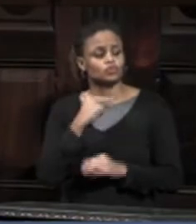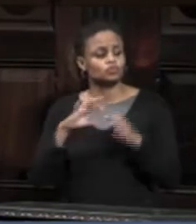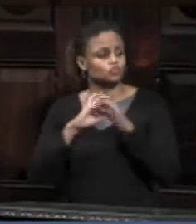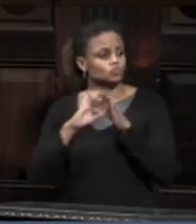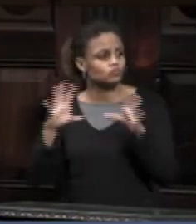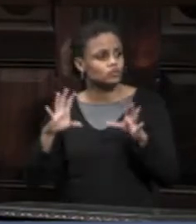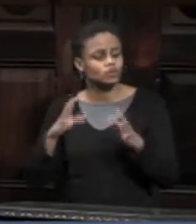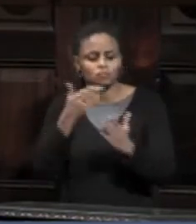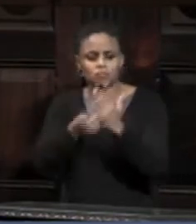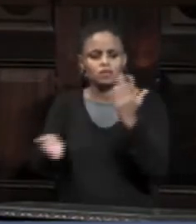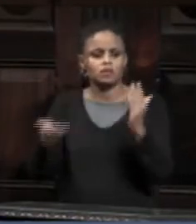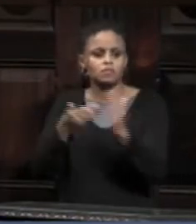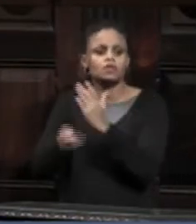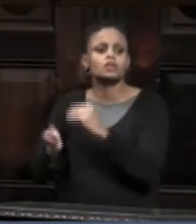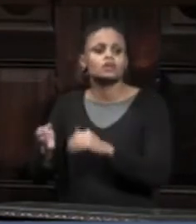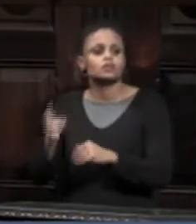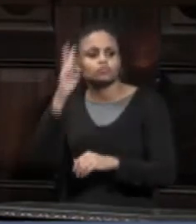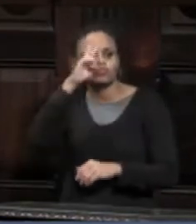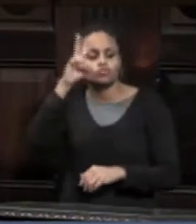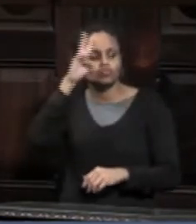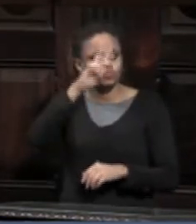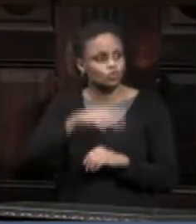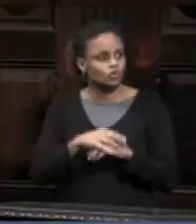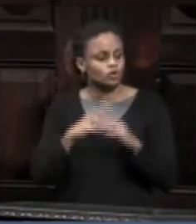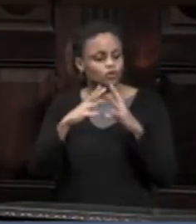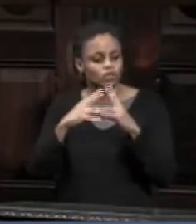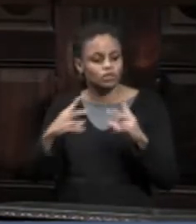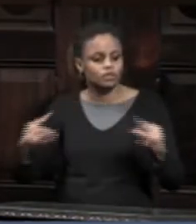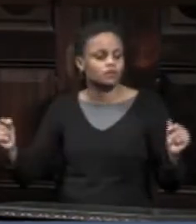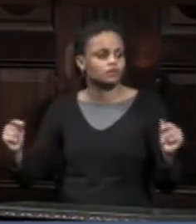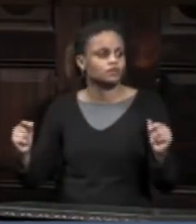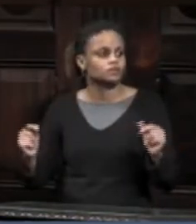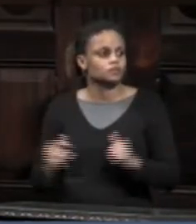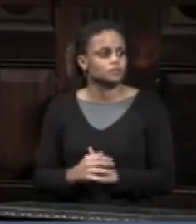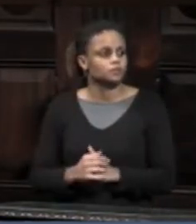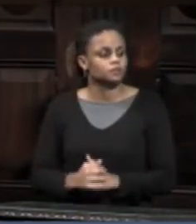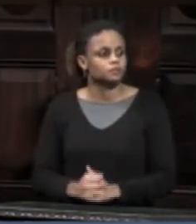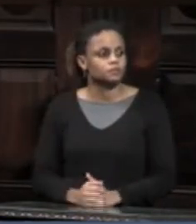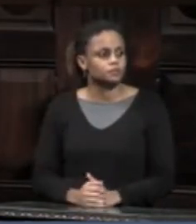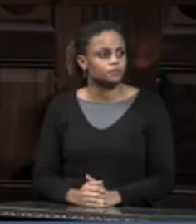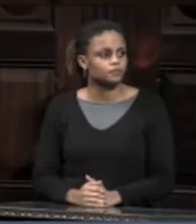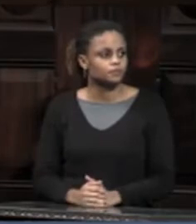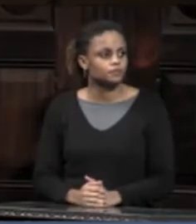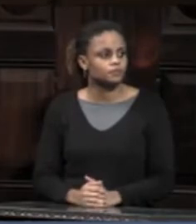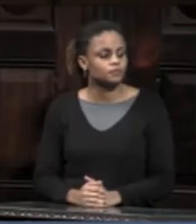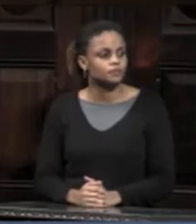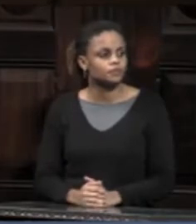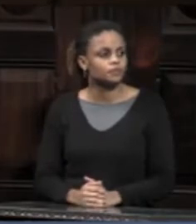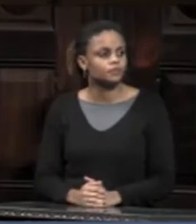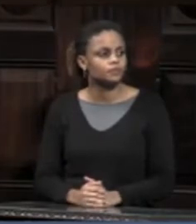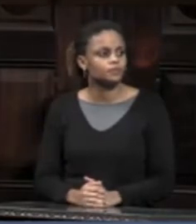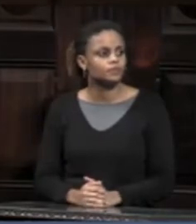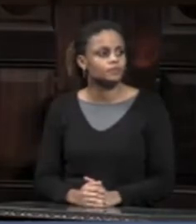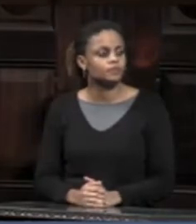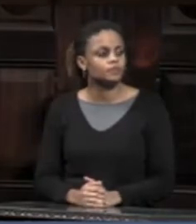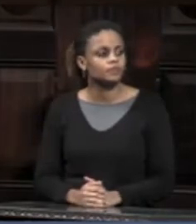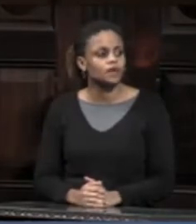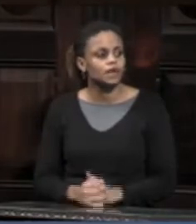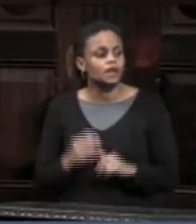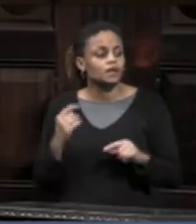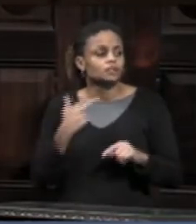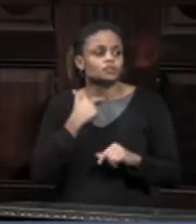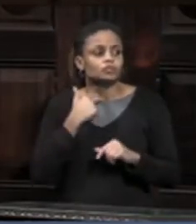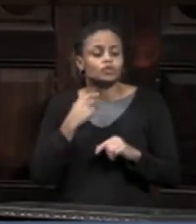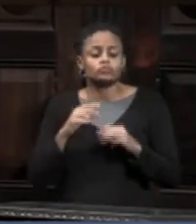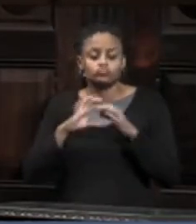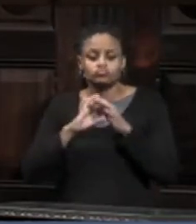que isso se perca, se dilua por conta de pensamentos,